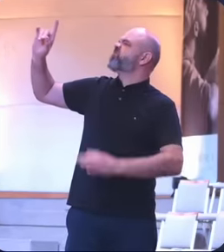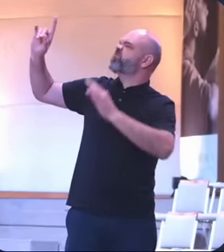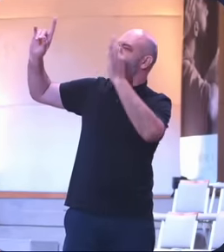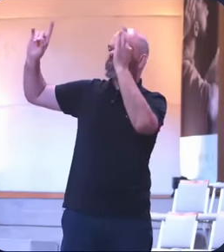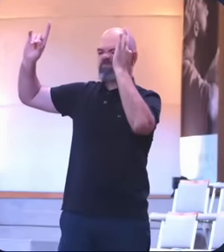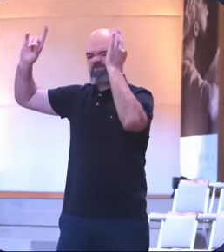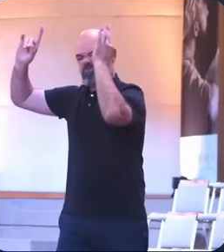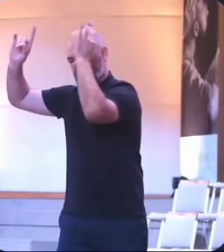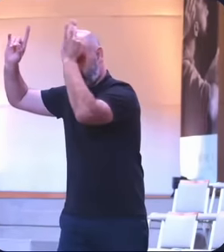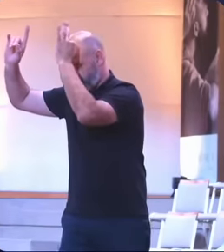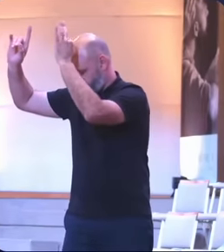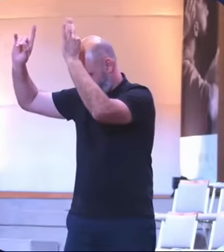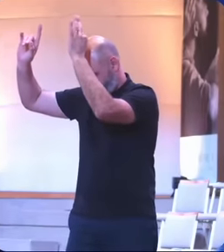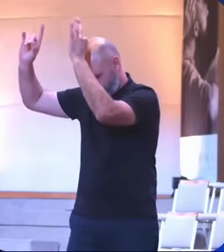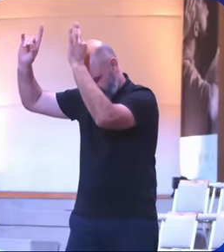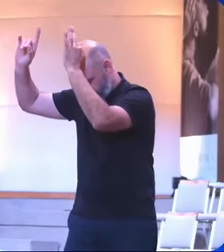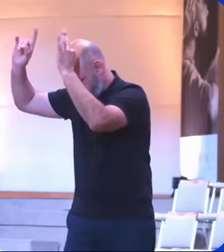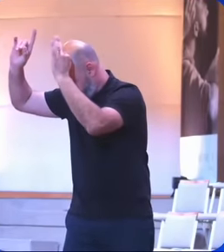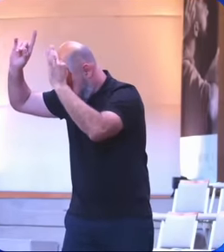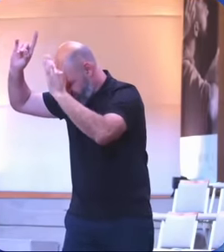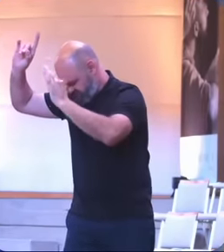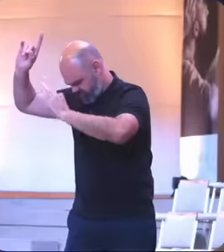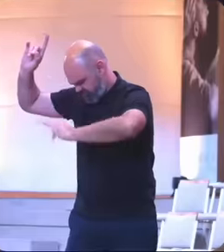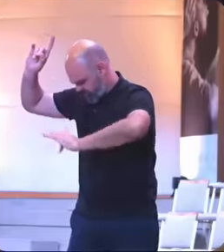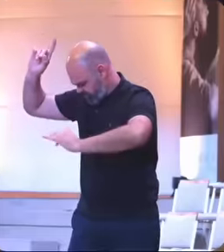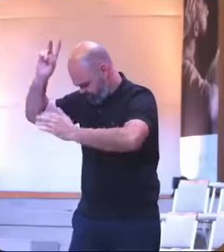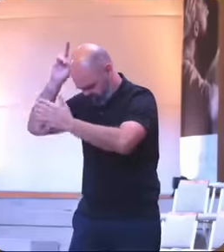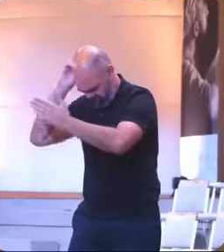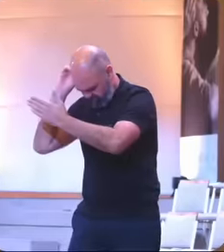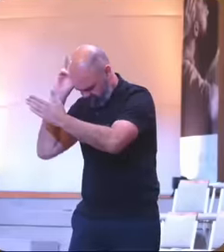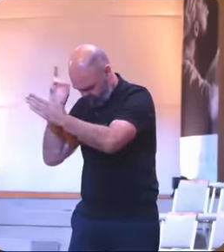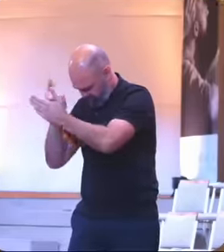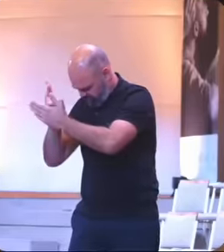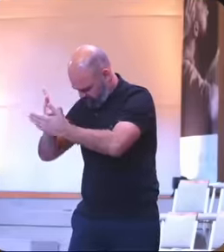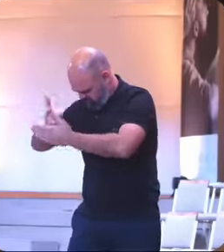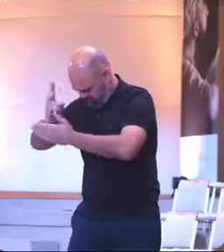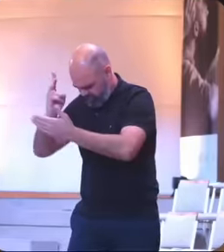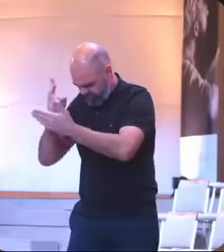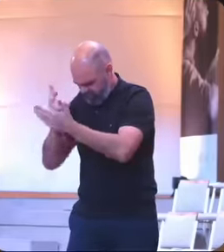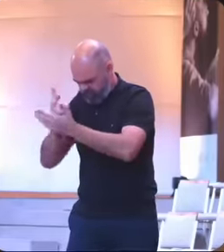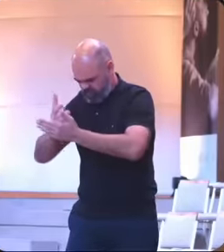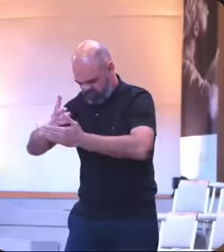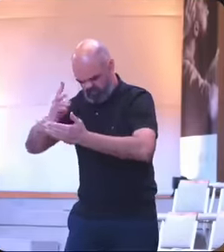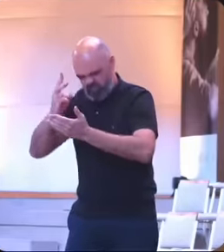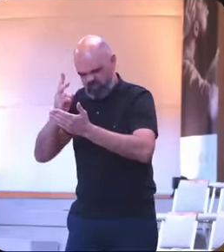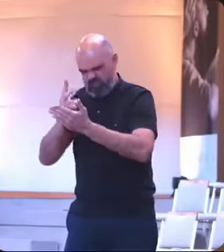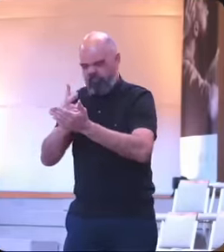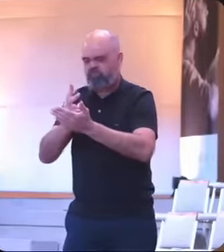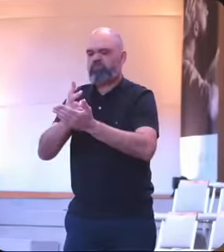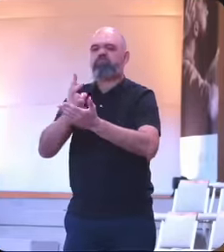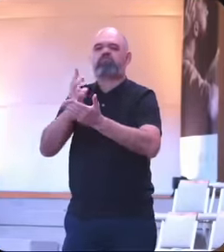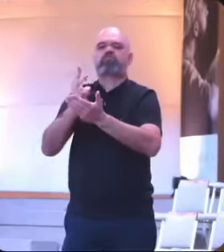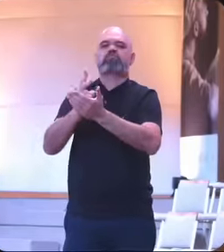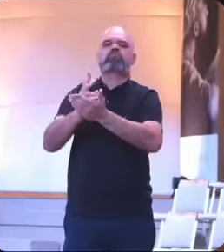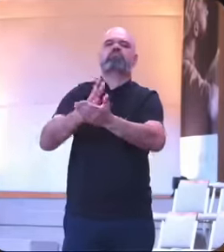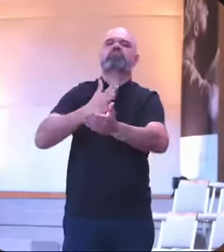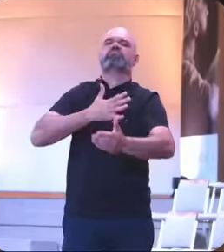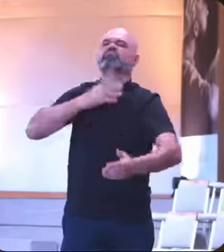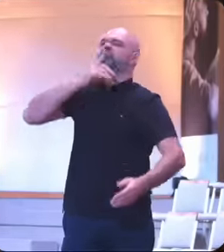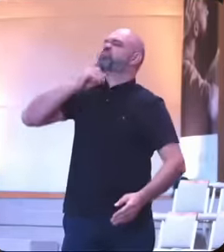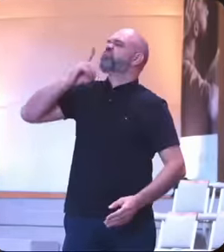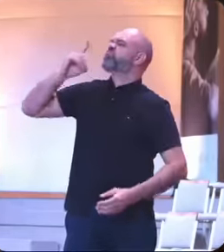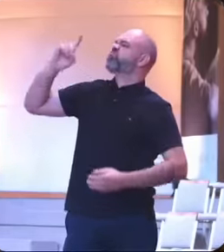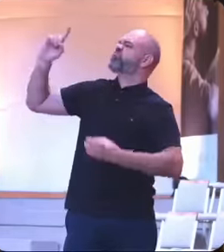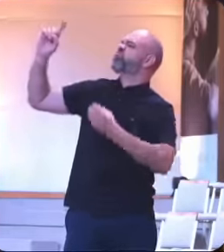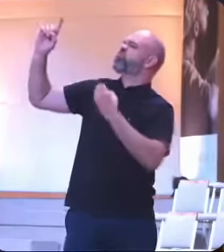Fiel em todo tempo, sim, eu sei que és. Em todo tempo